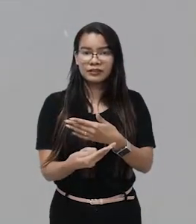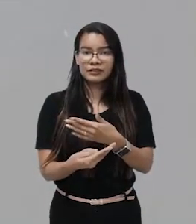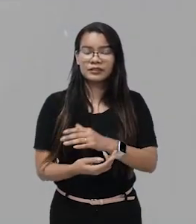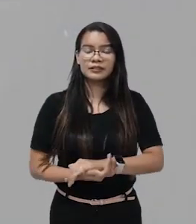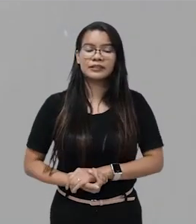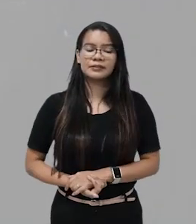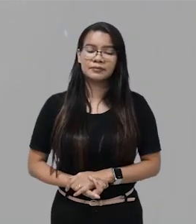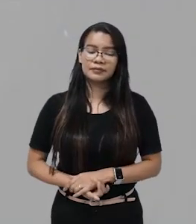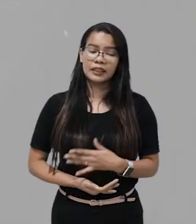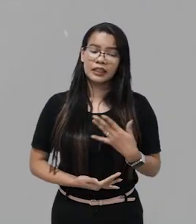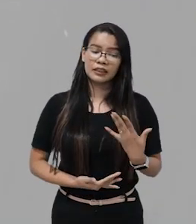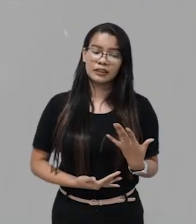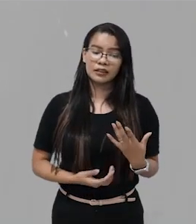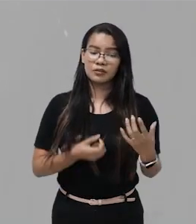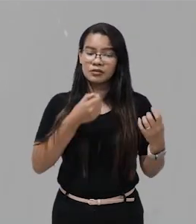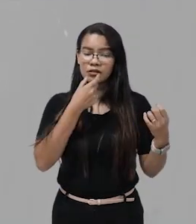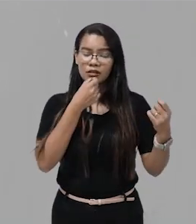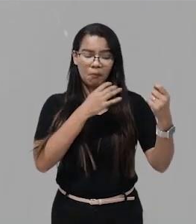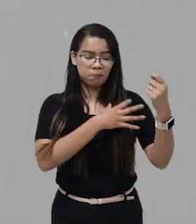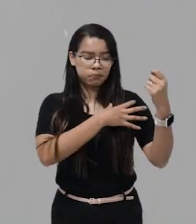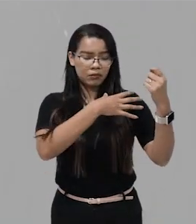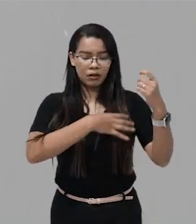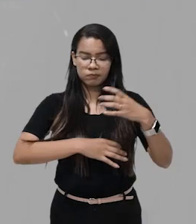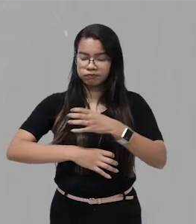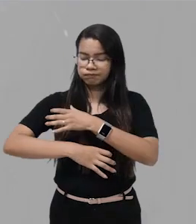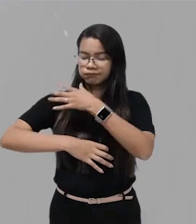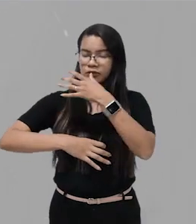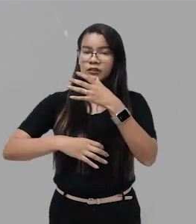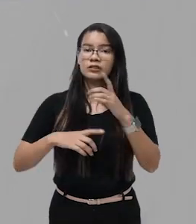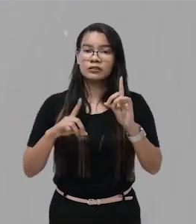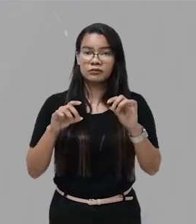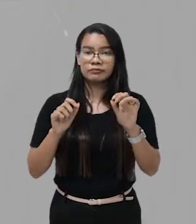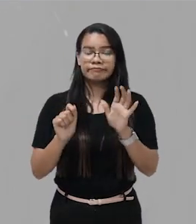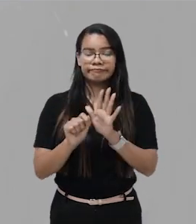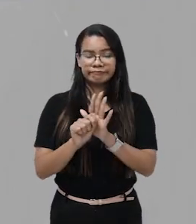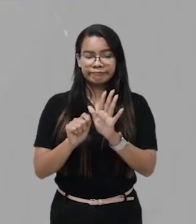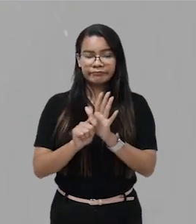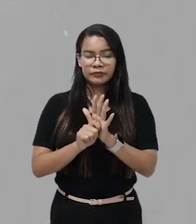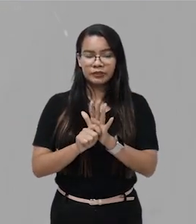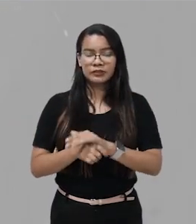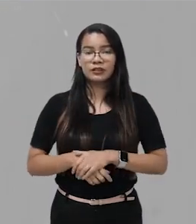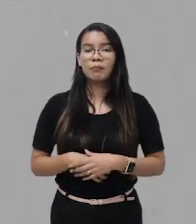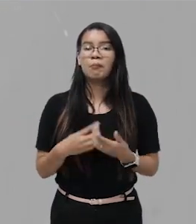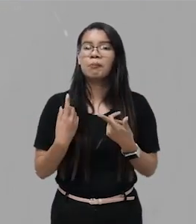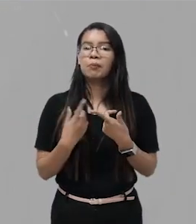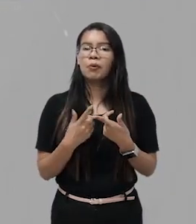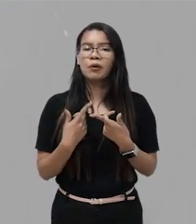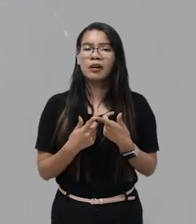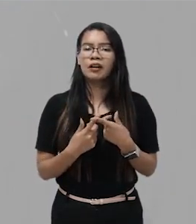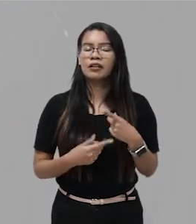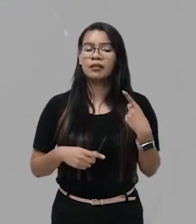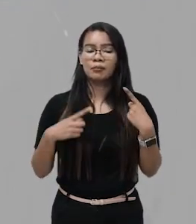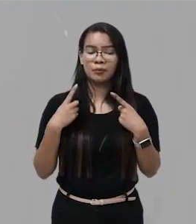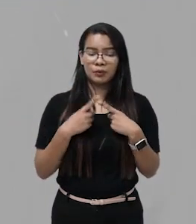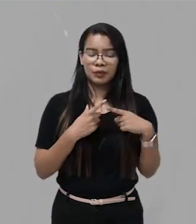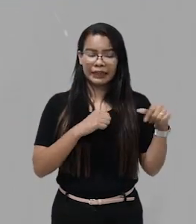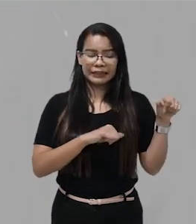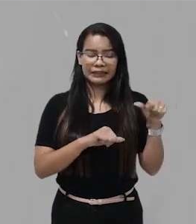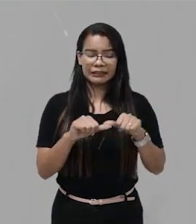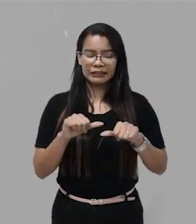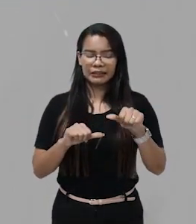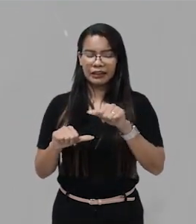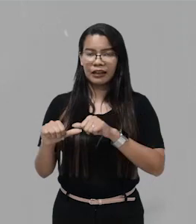Então, os anabolizantes são drogas, tá certo? Por quê? Porque elas